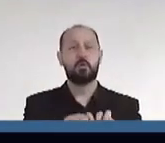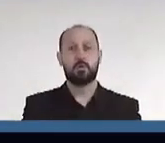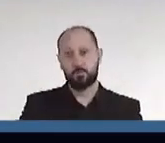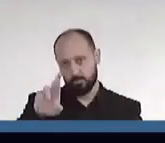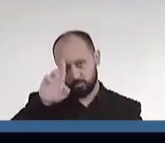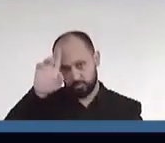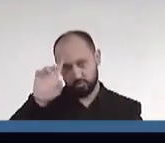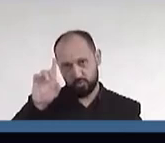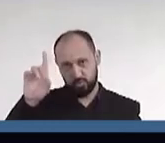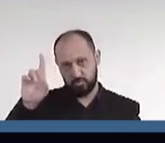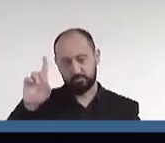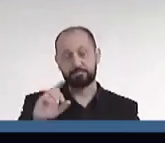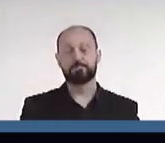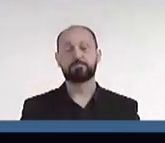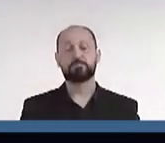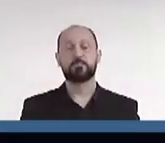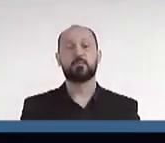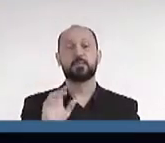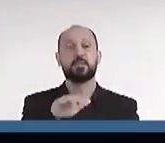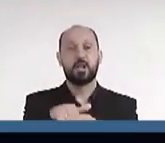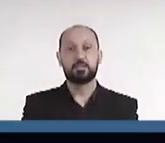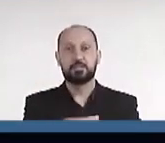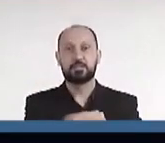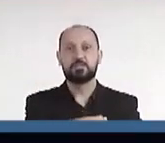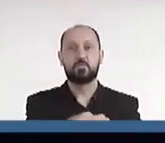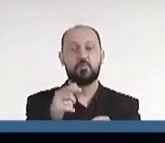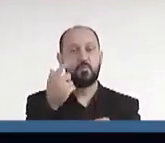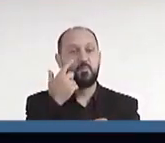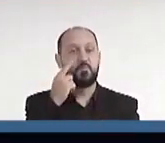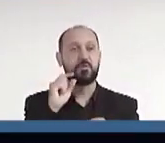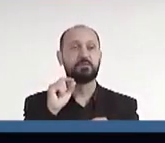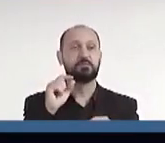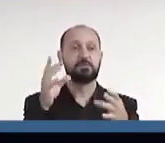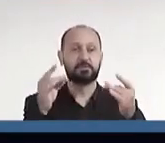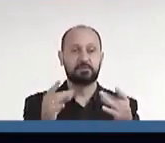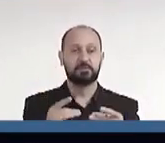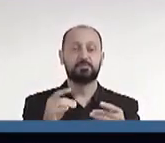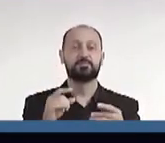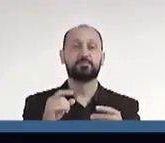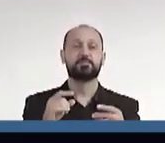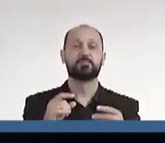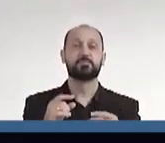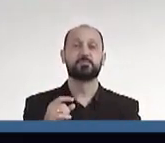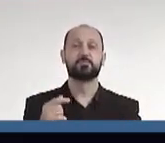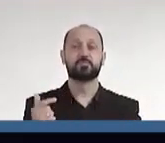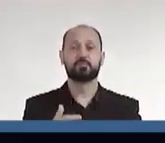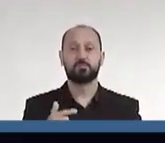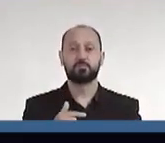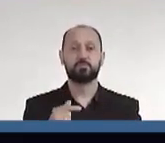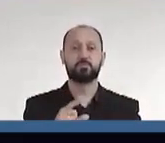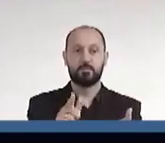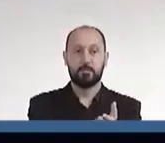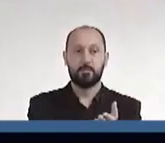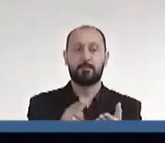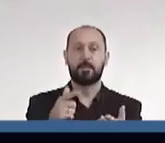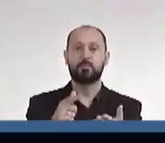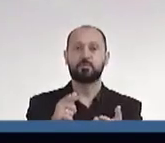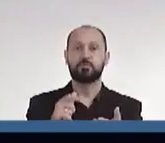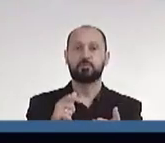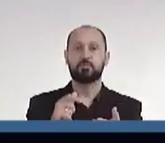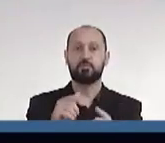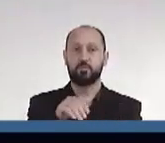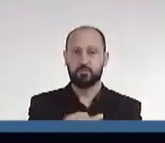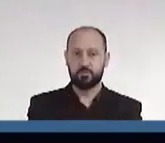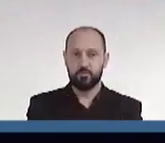demais poderes que renderam frutos positivos para a população além de estabilidade política para Mato Grosso do Sul